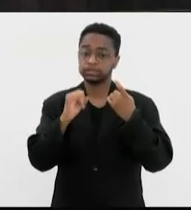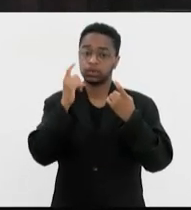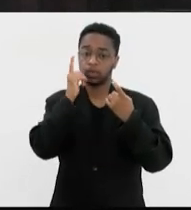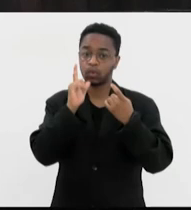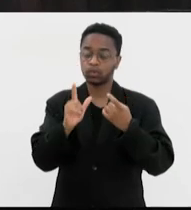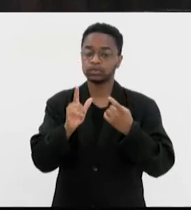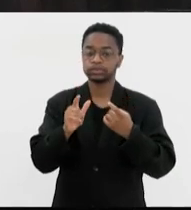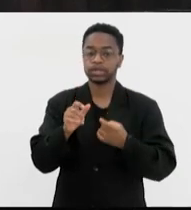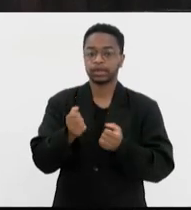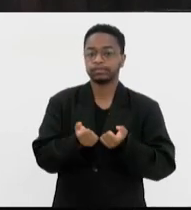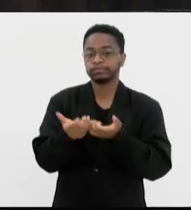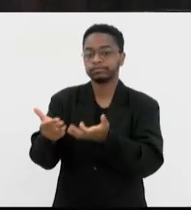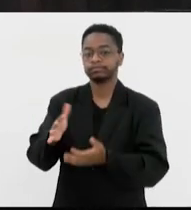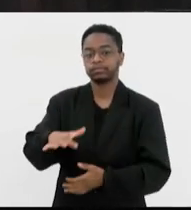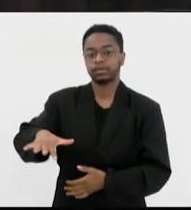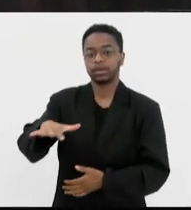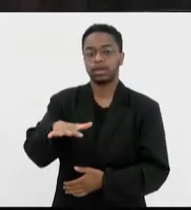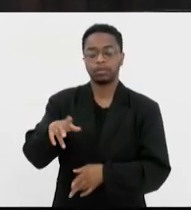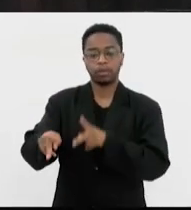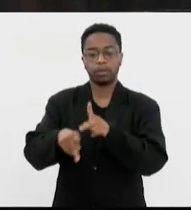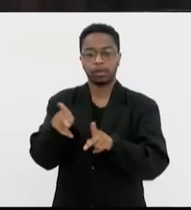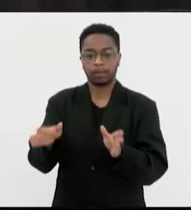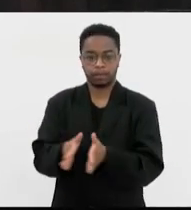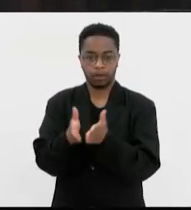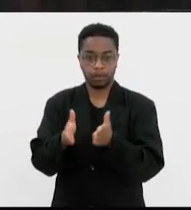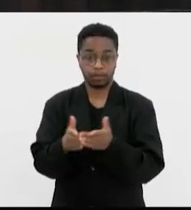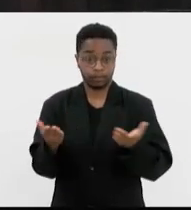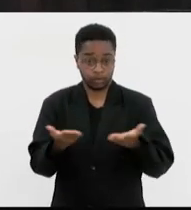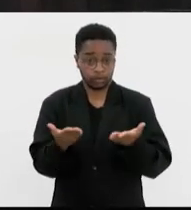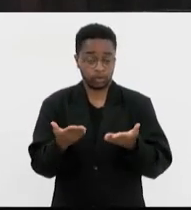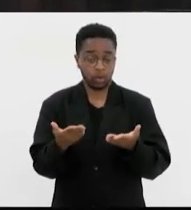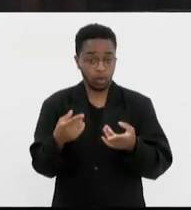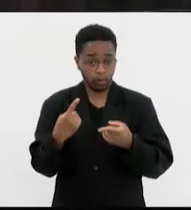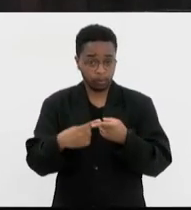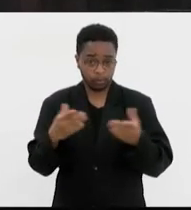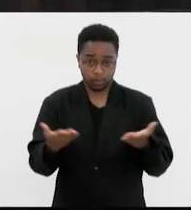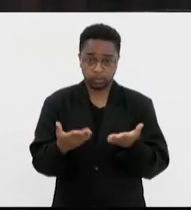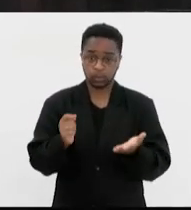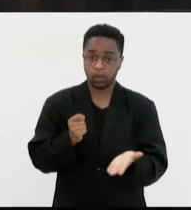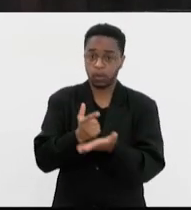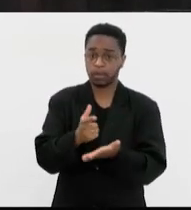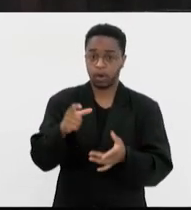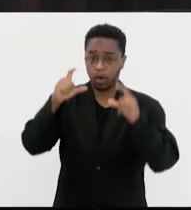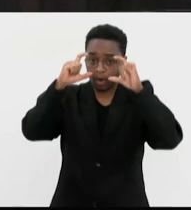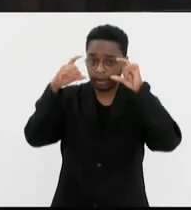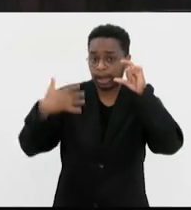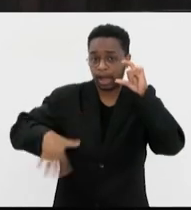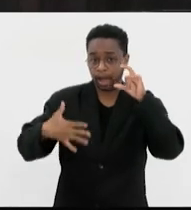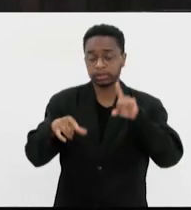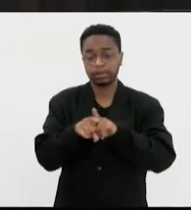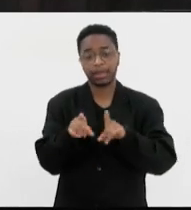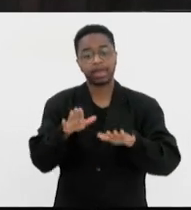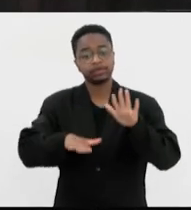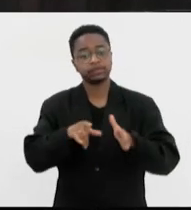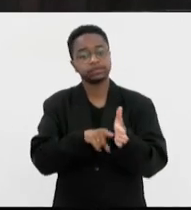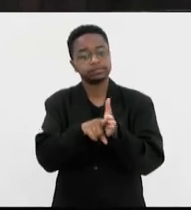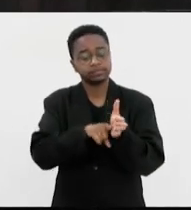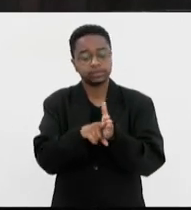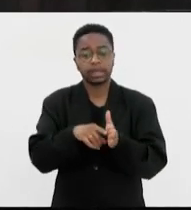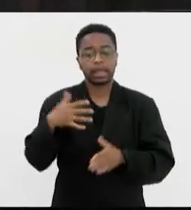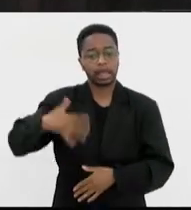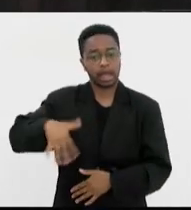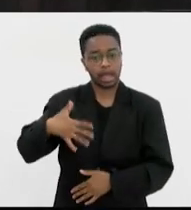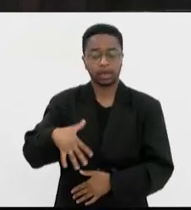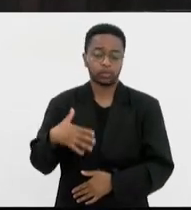na ponta. Hoje, para ter um óculos, deputado Jari, é caro, é difícil, o exame muitas vezes é